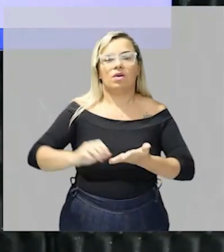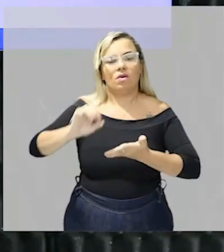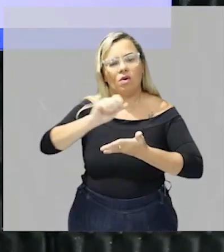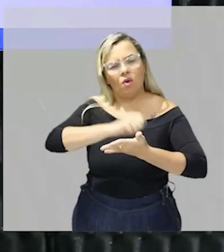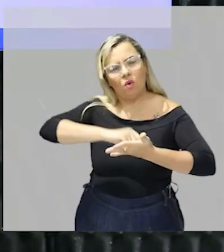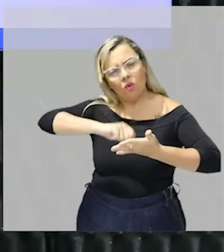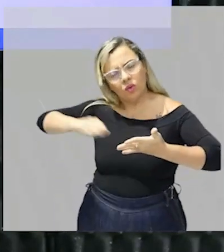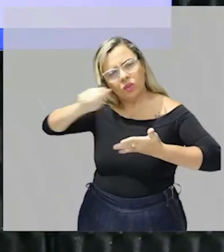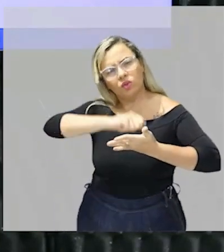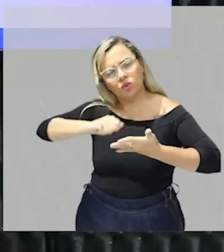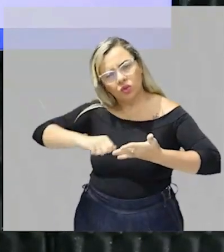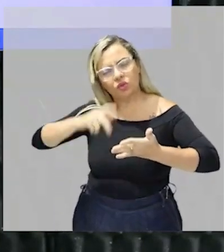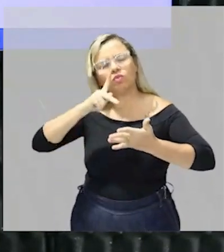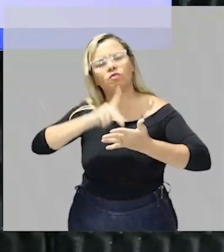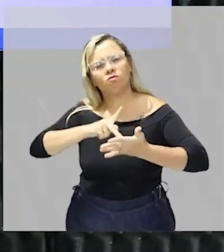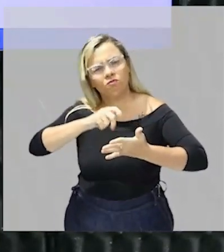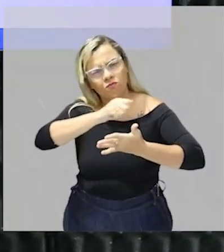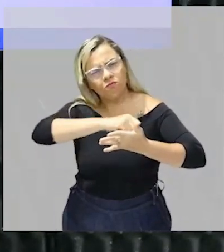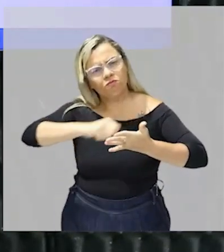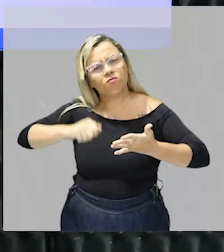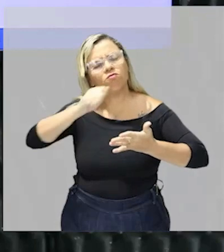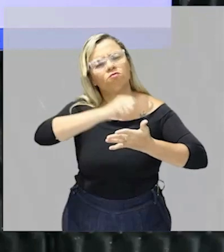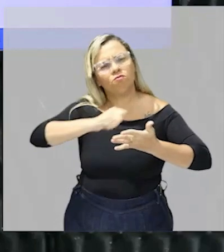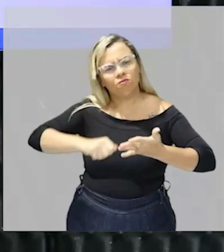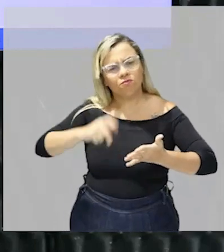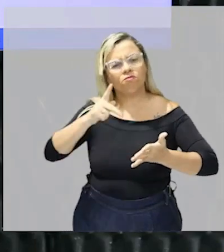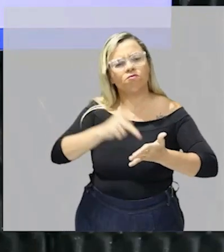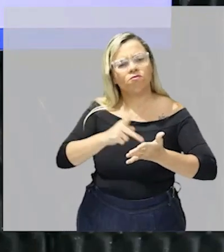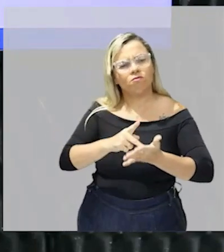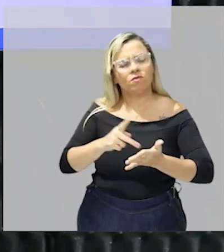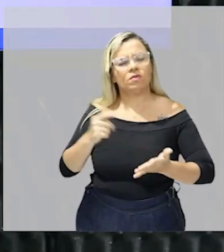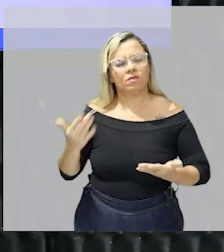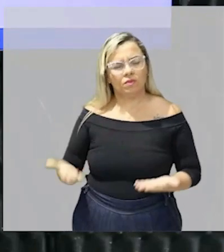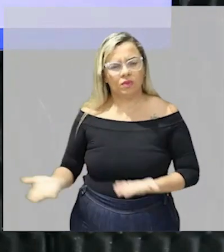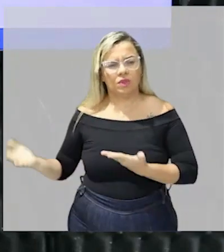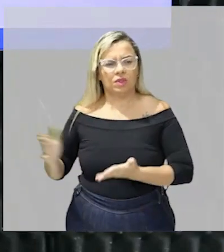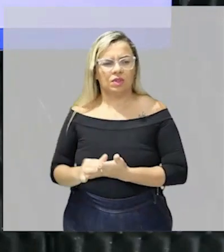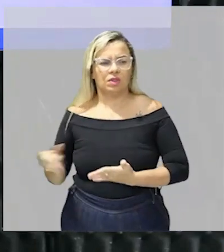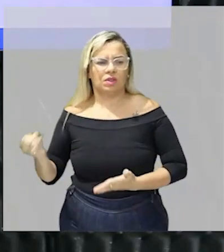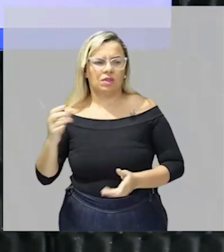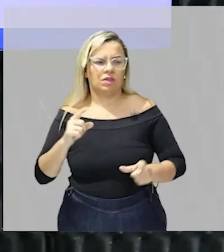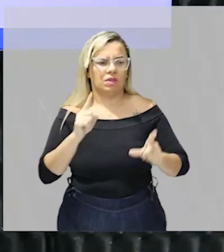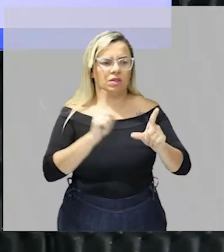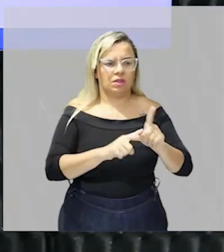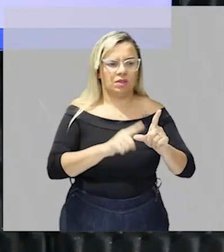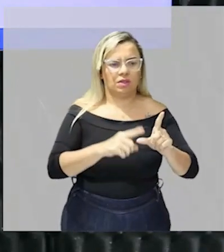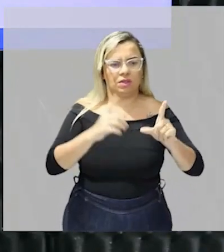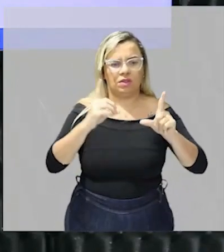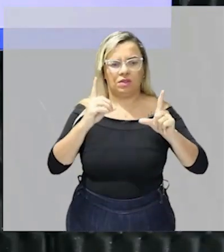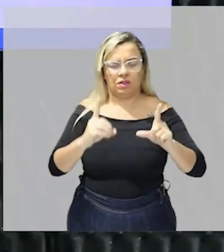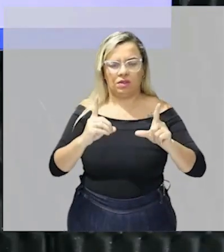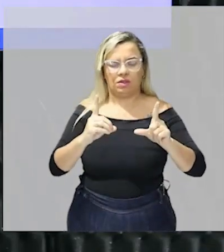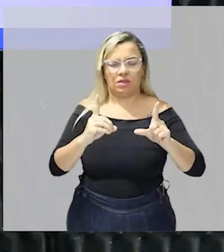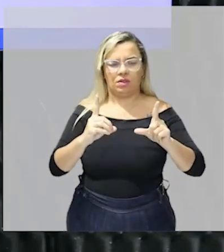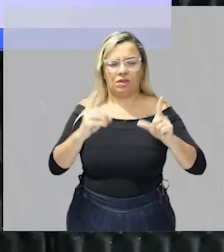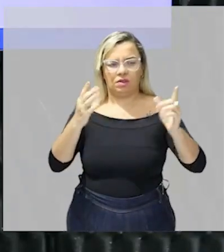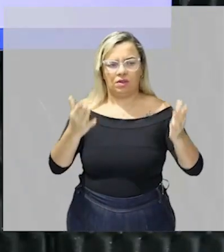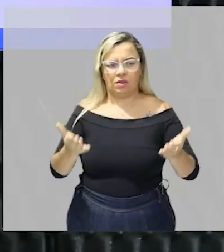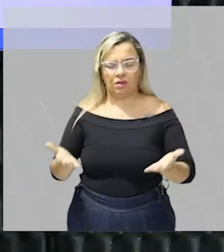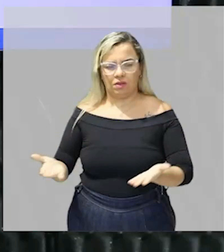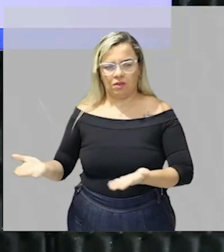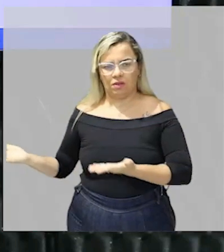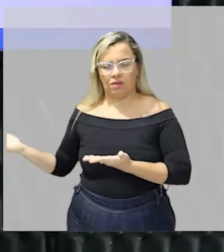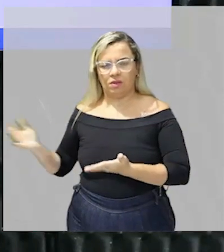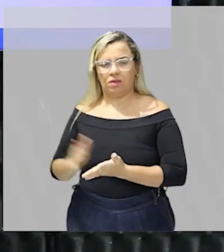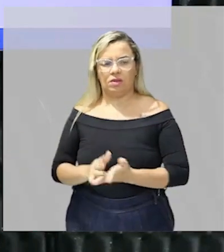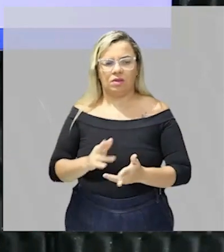oficiais. Então, relativiza os registros oficiais. Por isso a resposta, letra D de dado. Relativizam